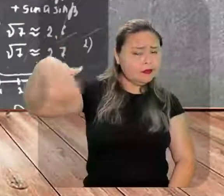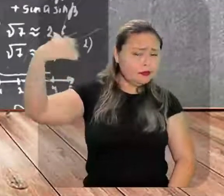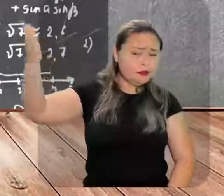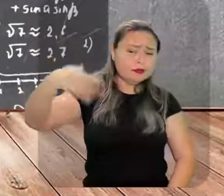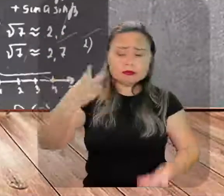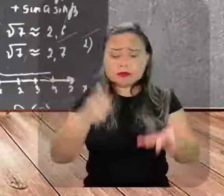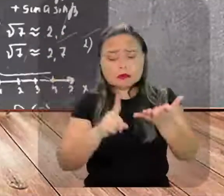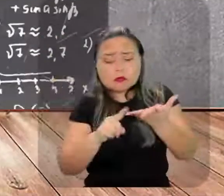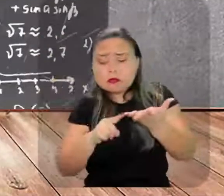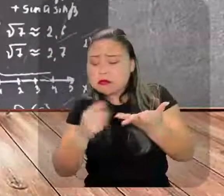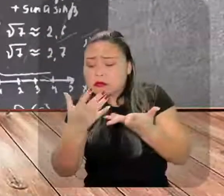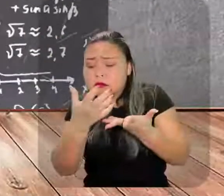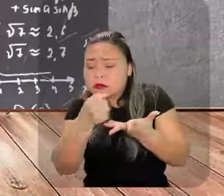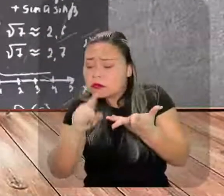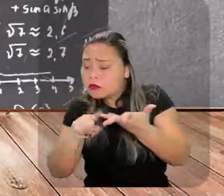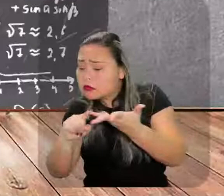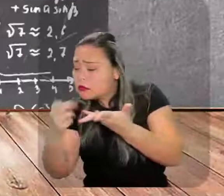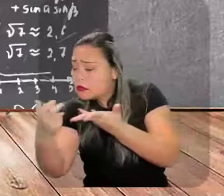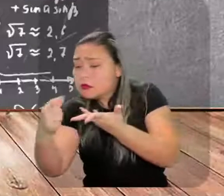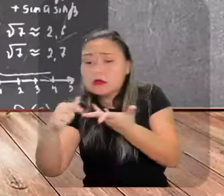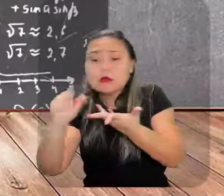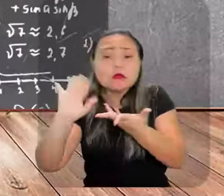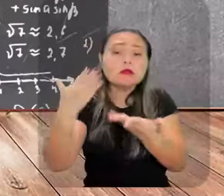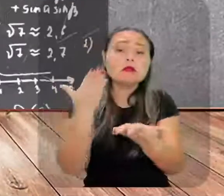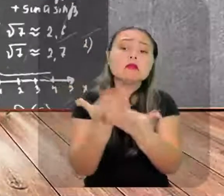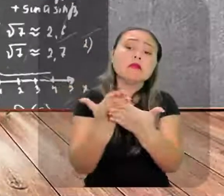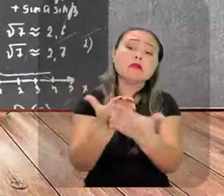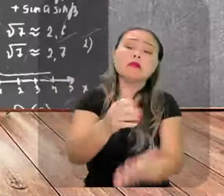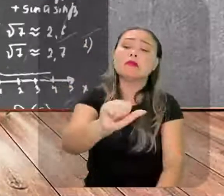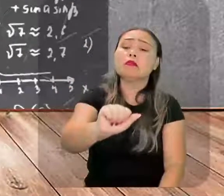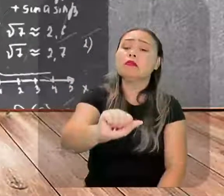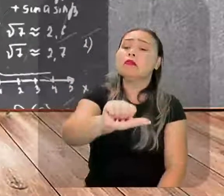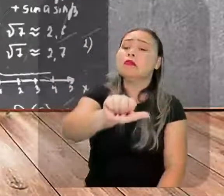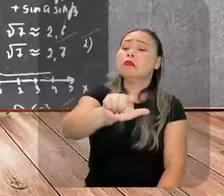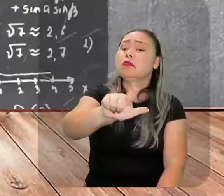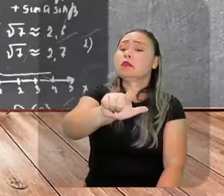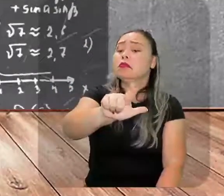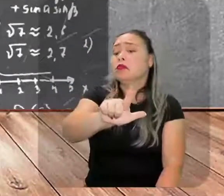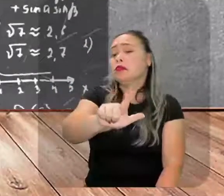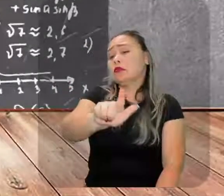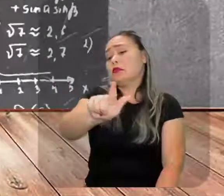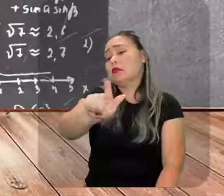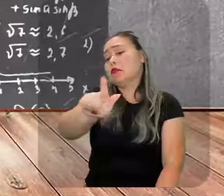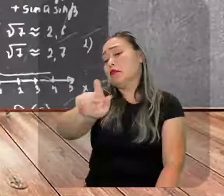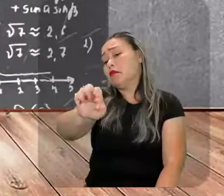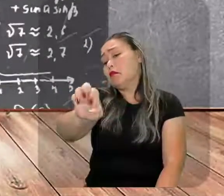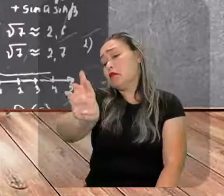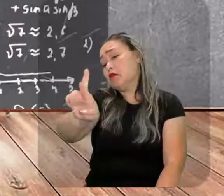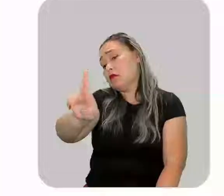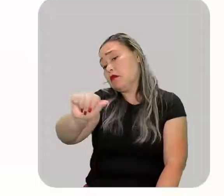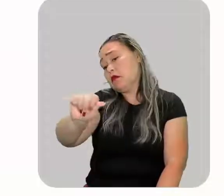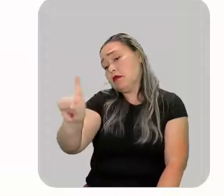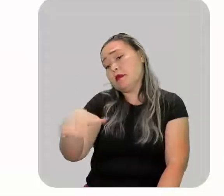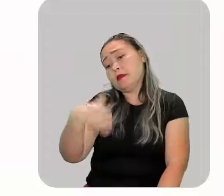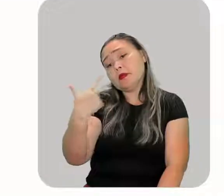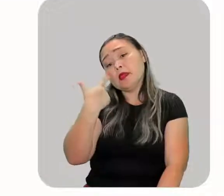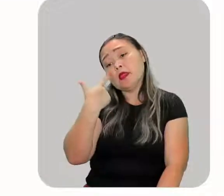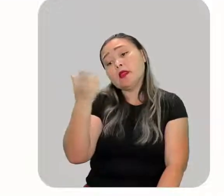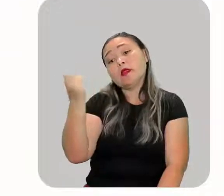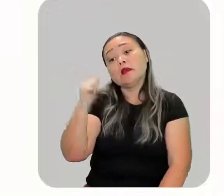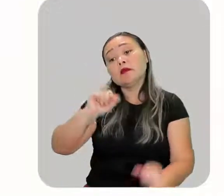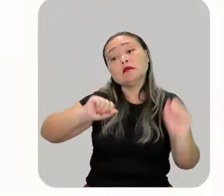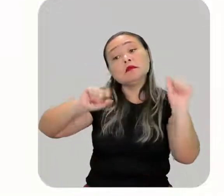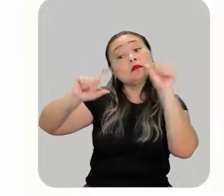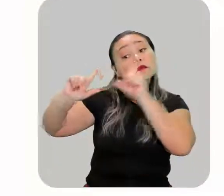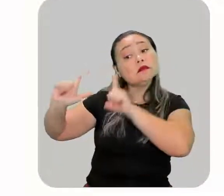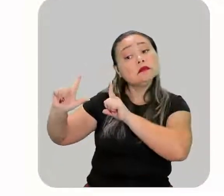da contagem, tudo a gente já estudava a álgebra, só que de maneiras diferenciadas, né? Se liga no slide, olha agora como é que funciona.